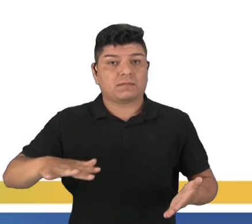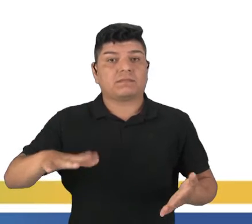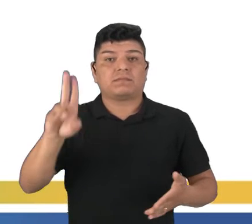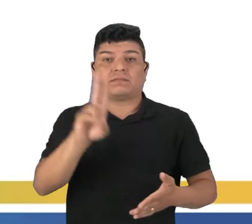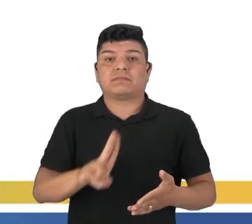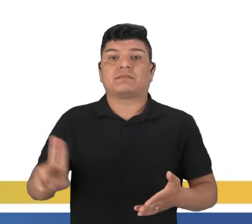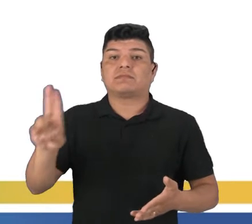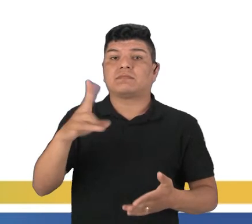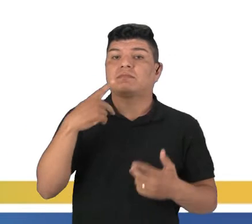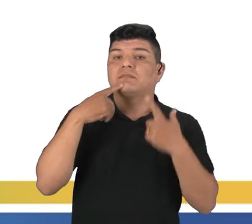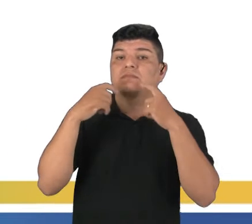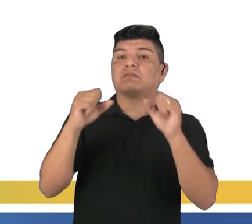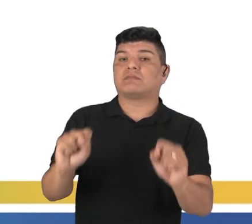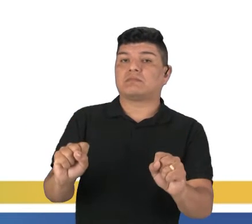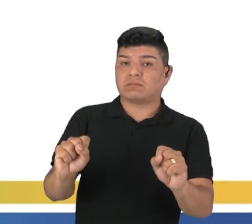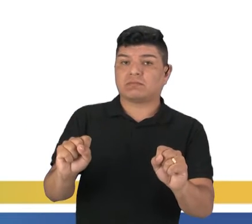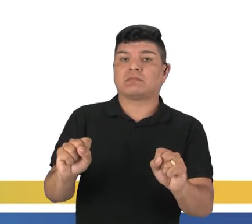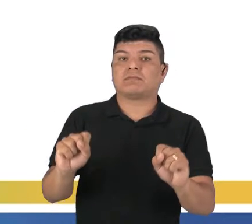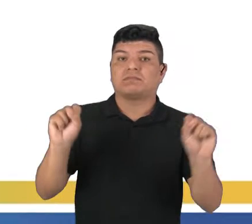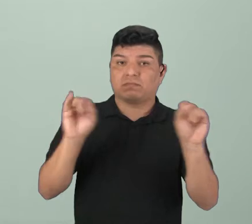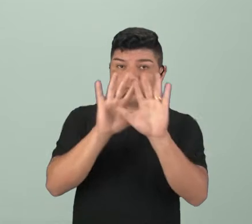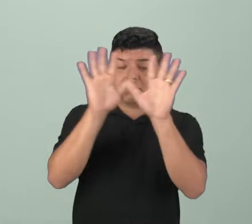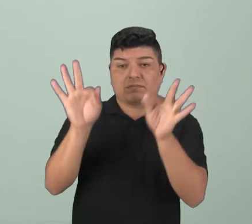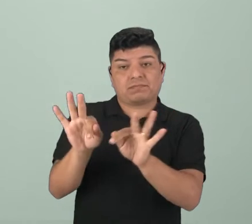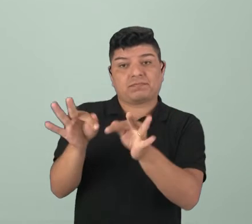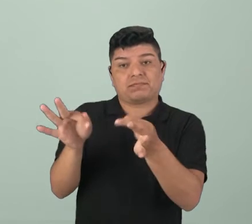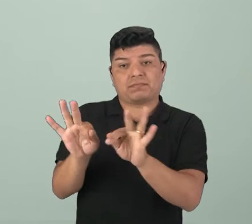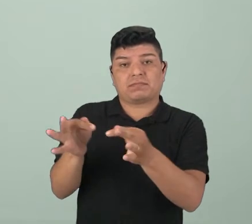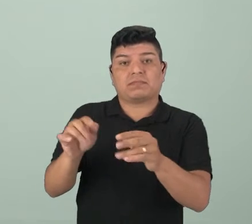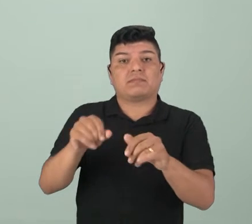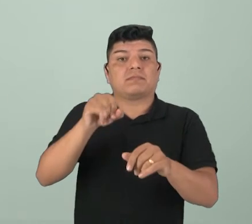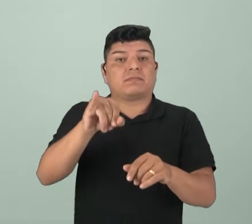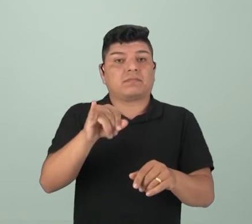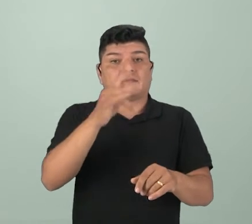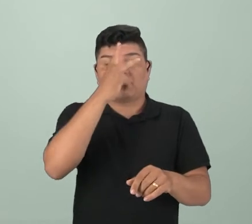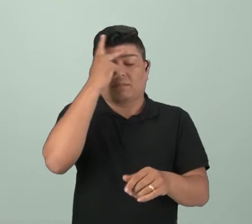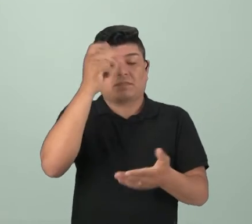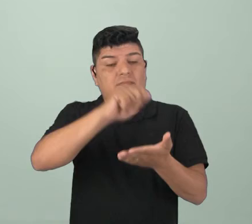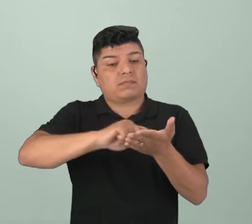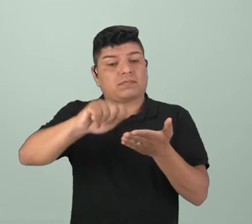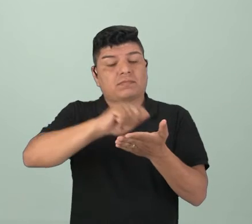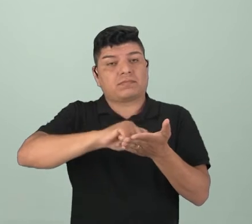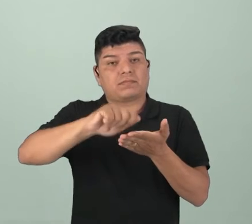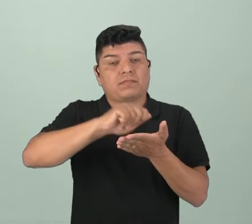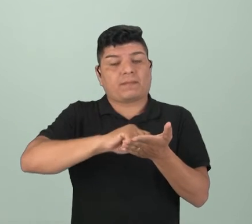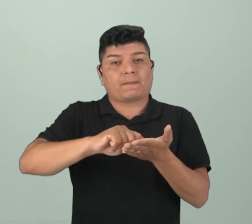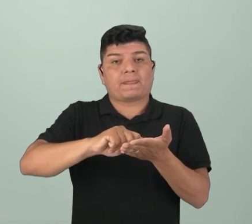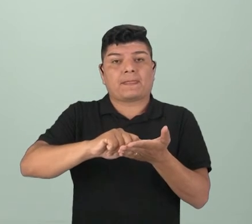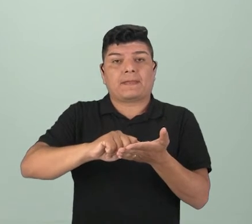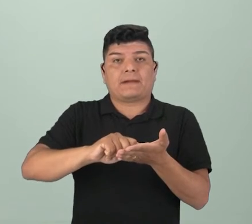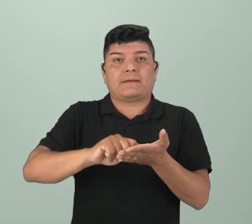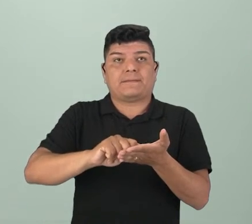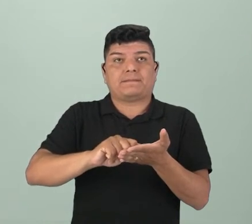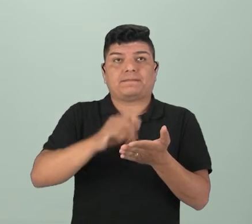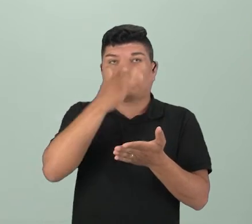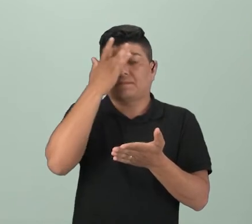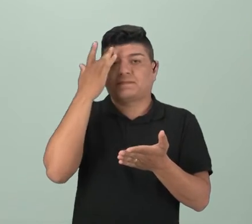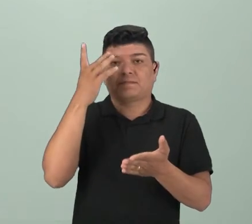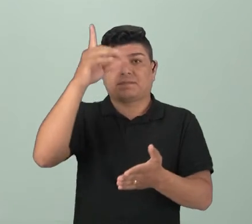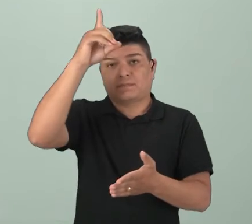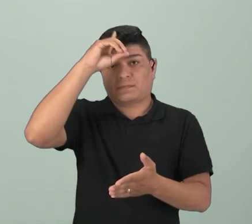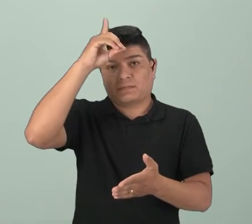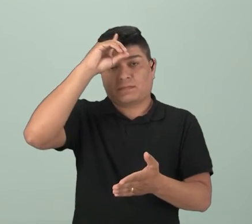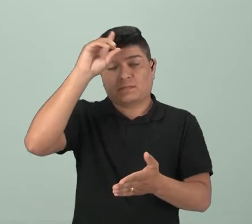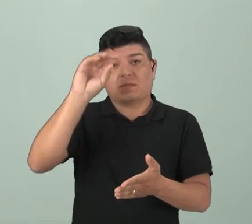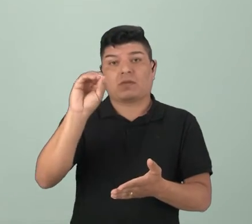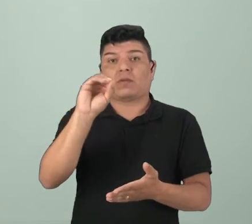vai utilizar uma linguagem bem clara, bem simples. Se você vai escrever para um público já